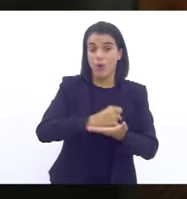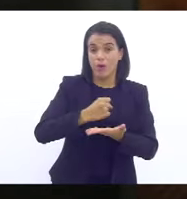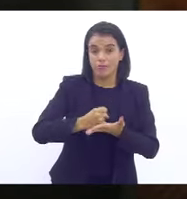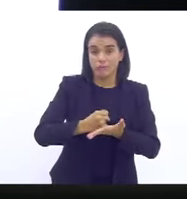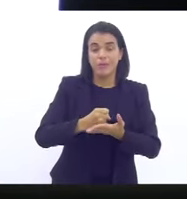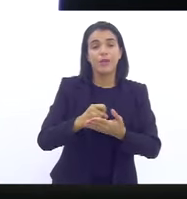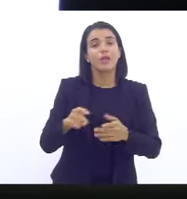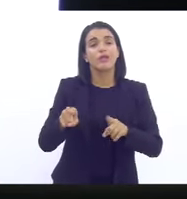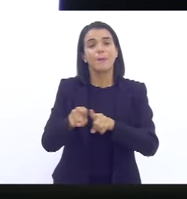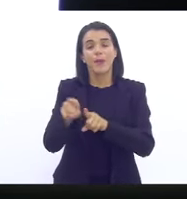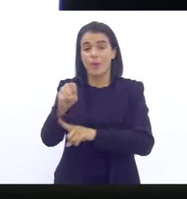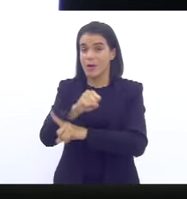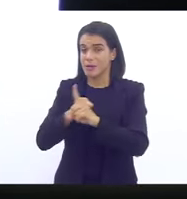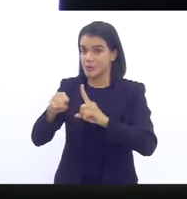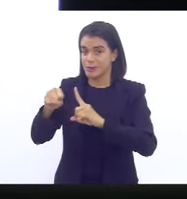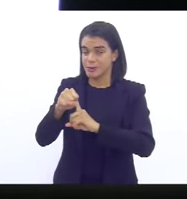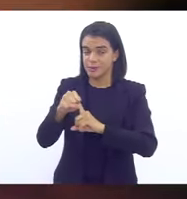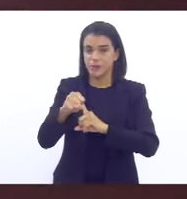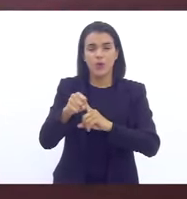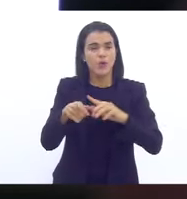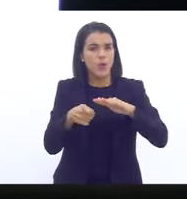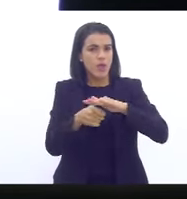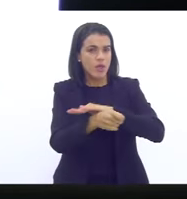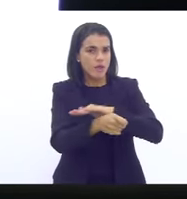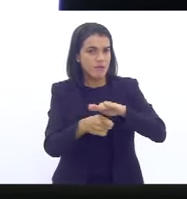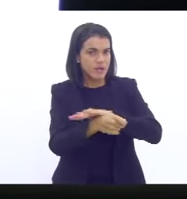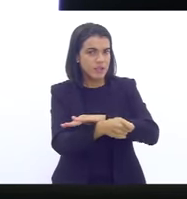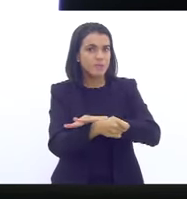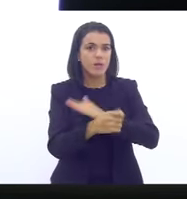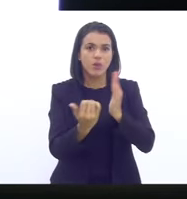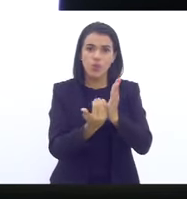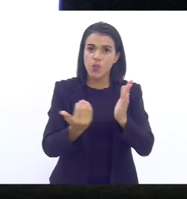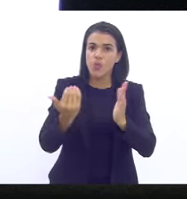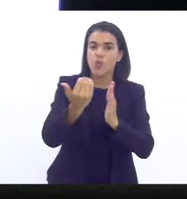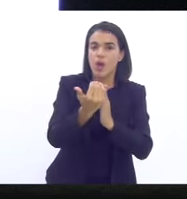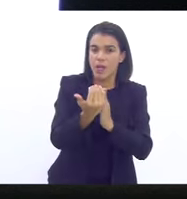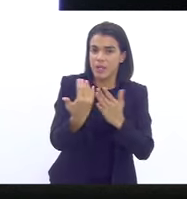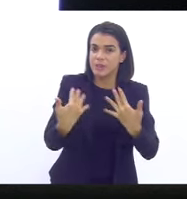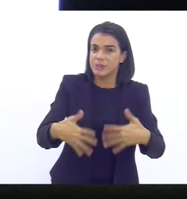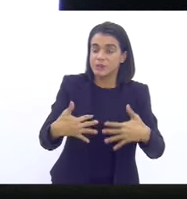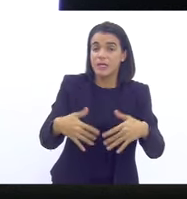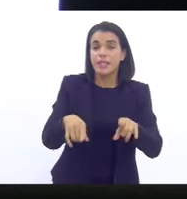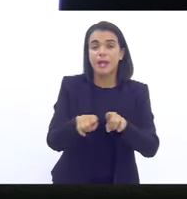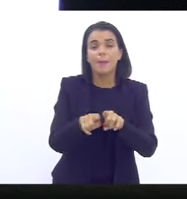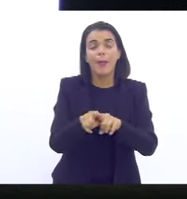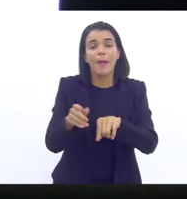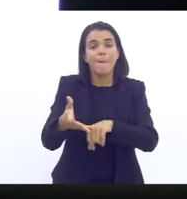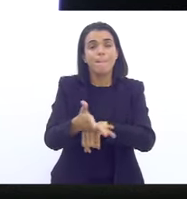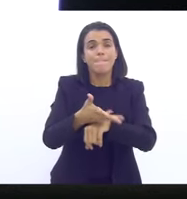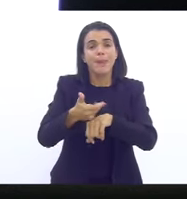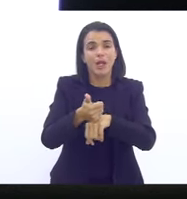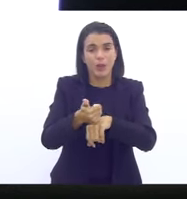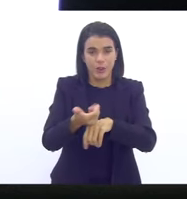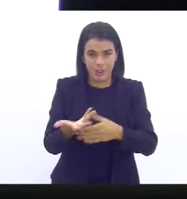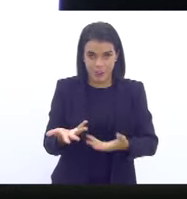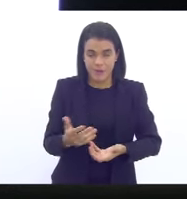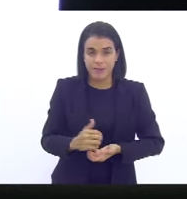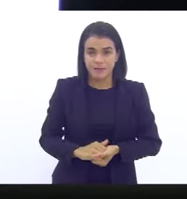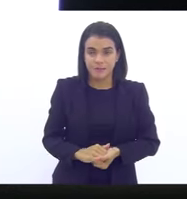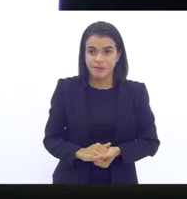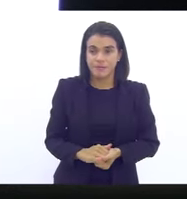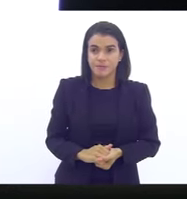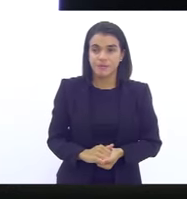toda a sociedade, com investimentos expressivos, assim como a melhoria da qualidade.